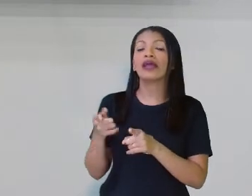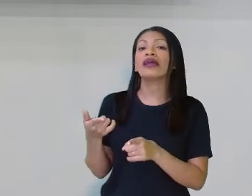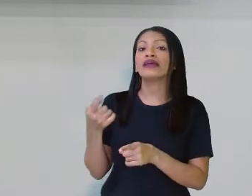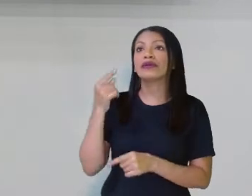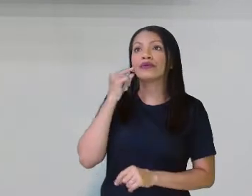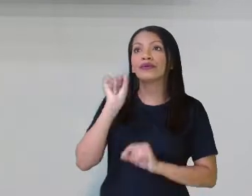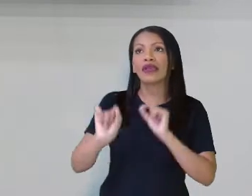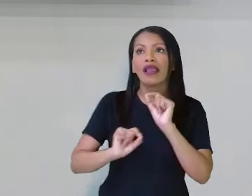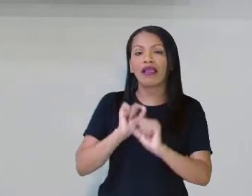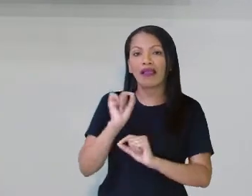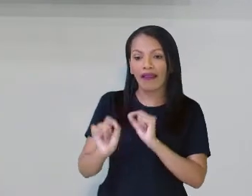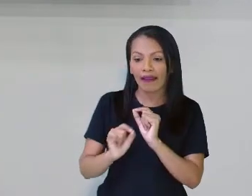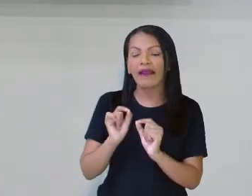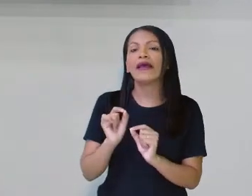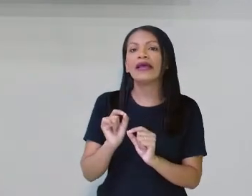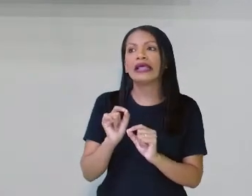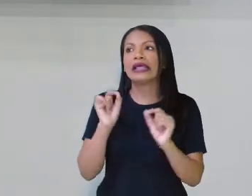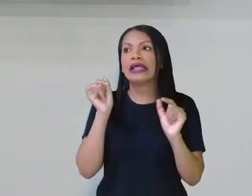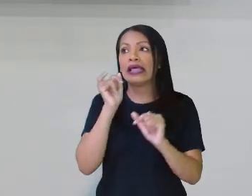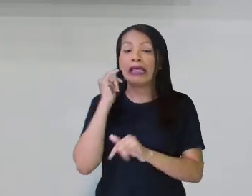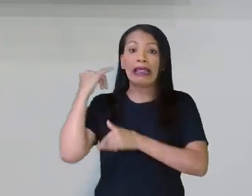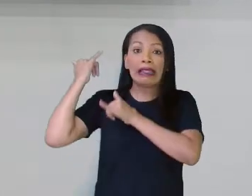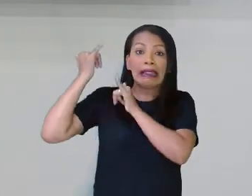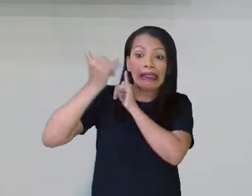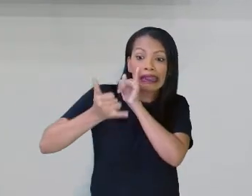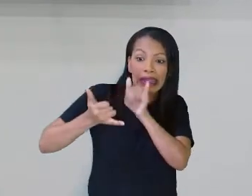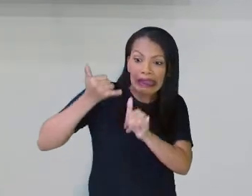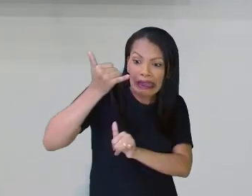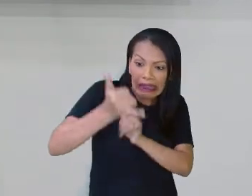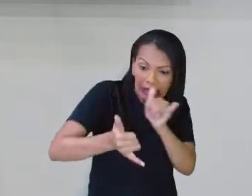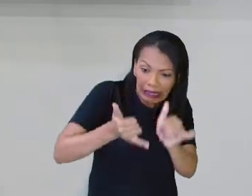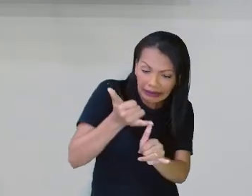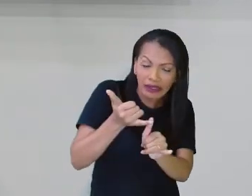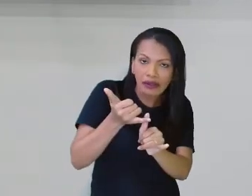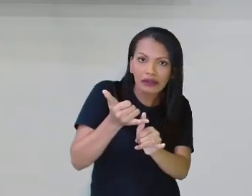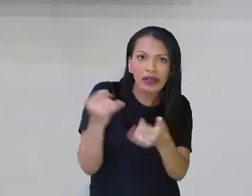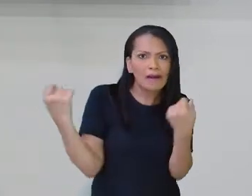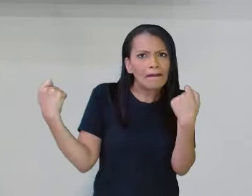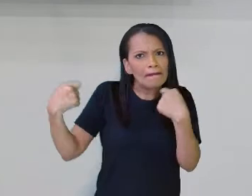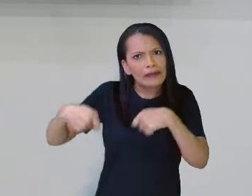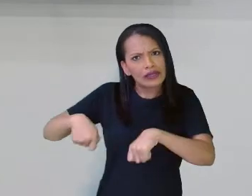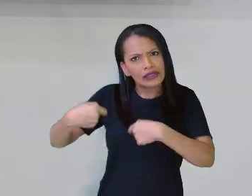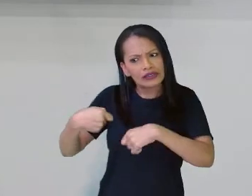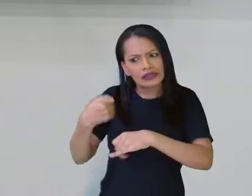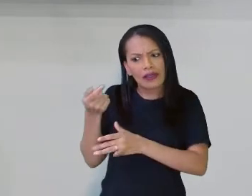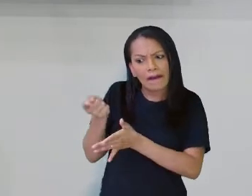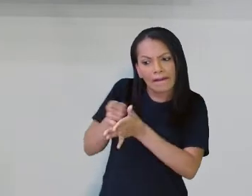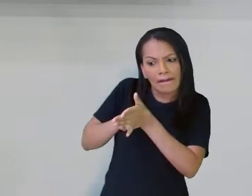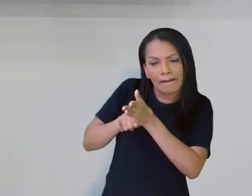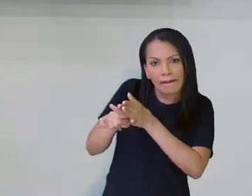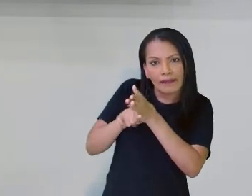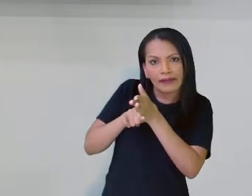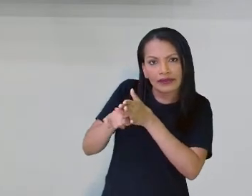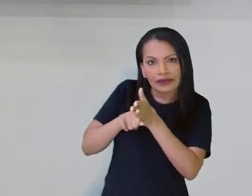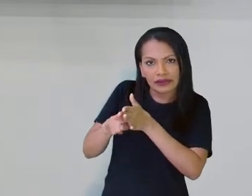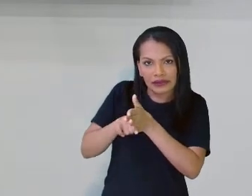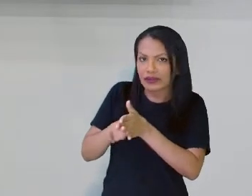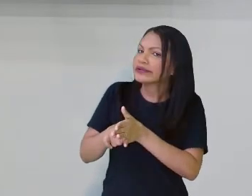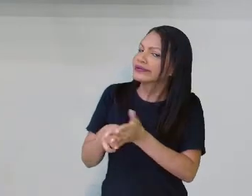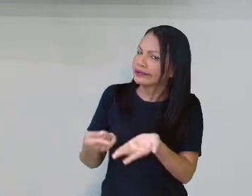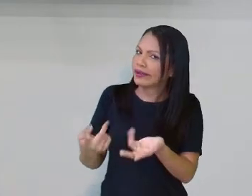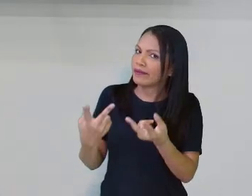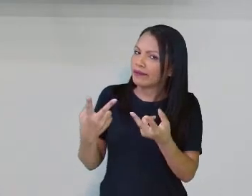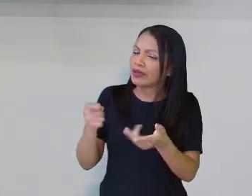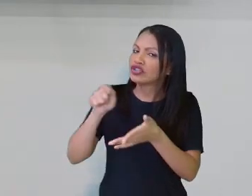até lê para se embasar, mas a gente não precisa pesquisar como se estivesse pesquisando para escrever um